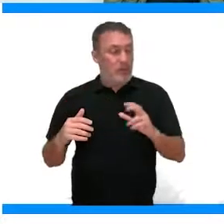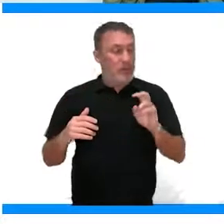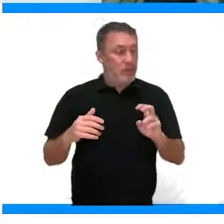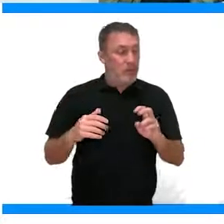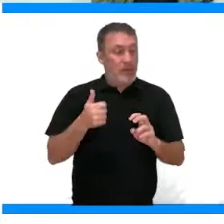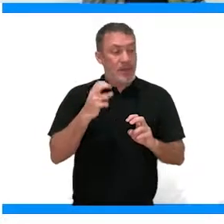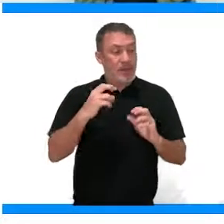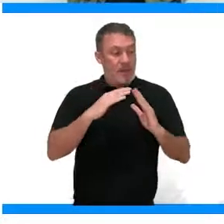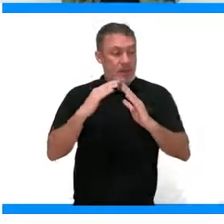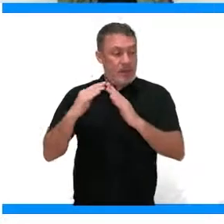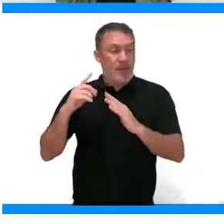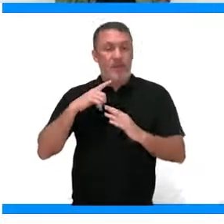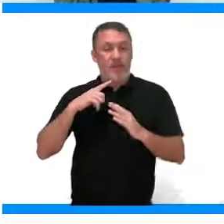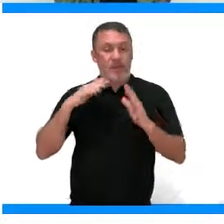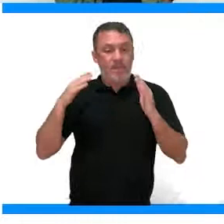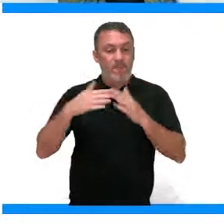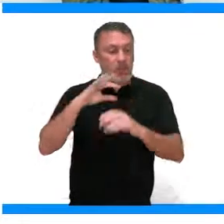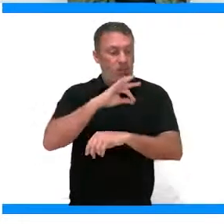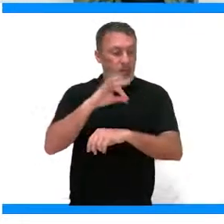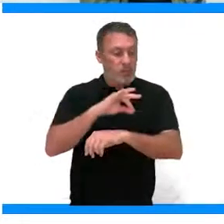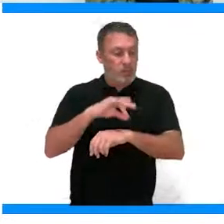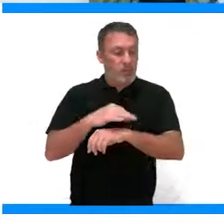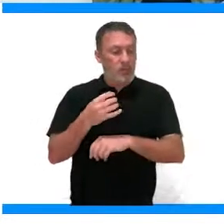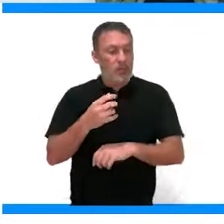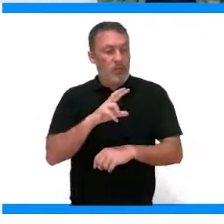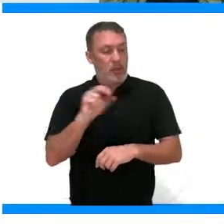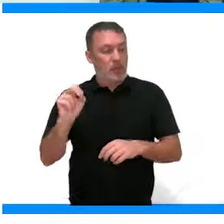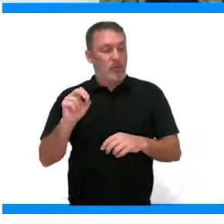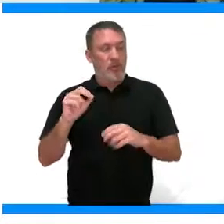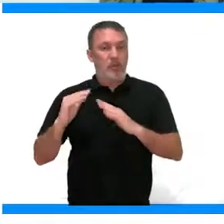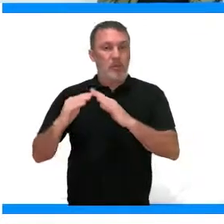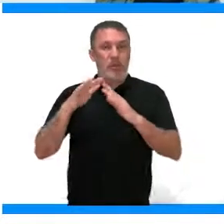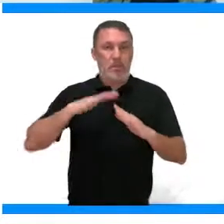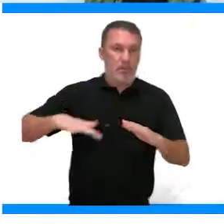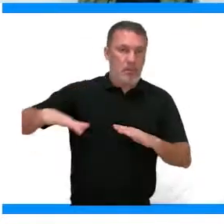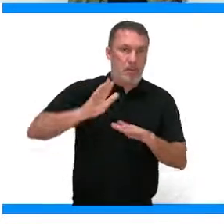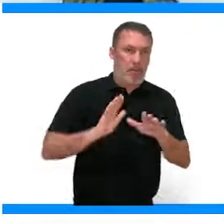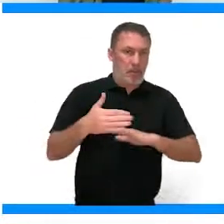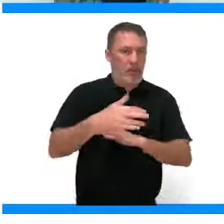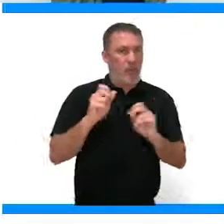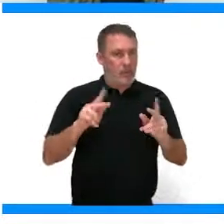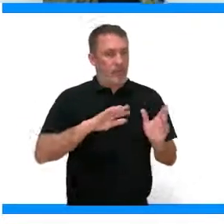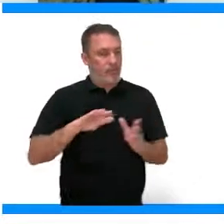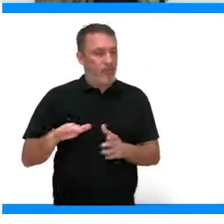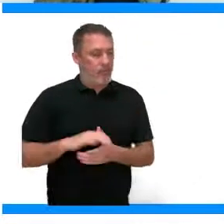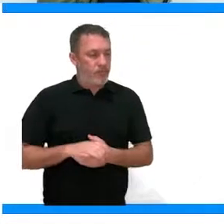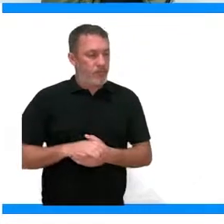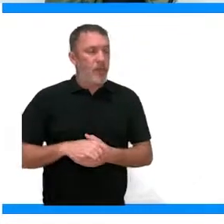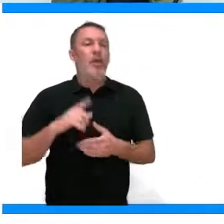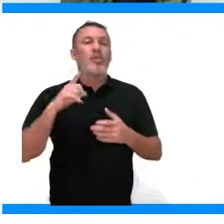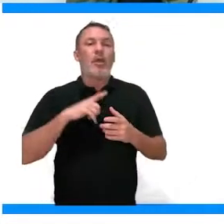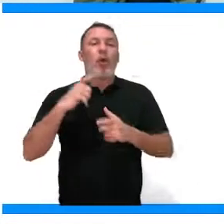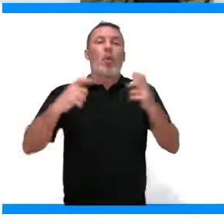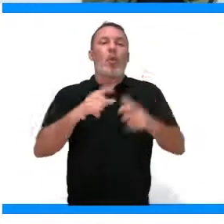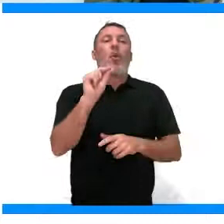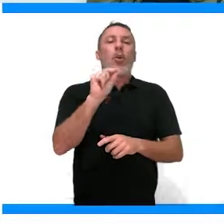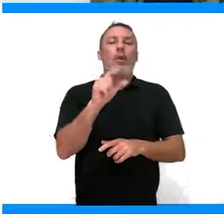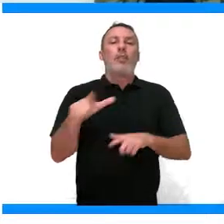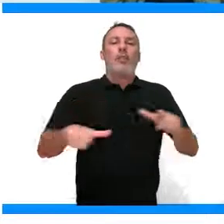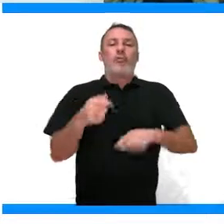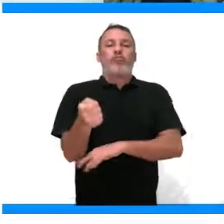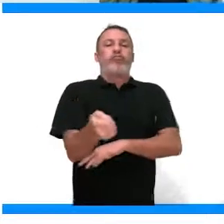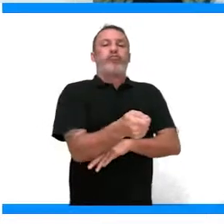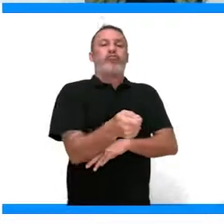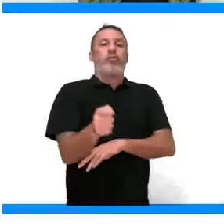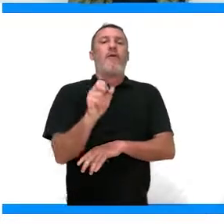no bairro. 5. 15 imóveis com foco de mosquito em 500 imóveis no bairro. Show! O setor de dedetização, eu